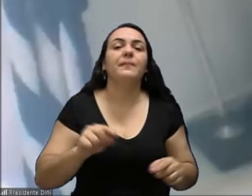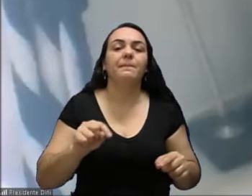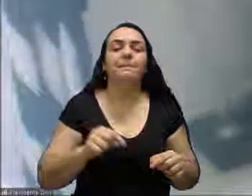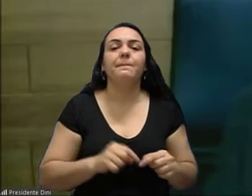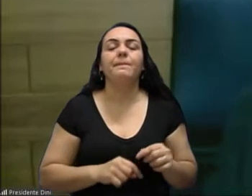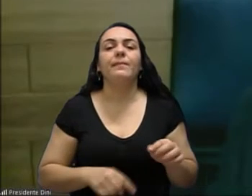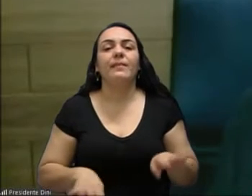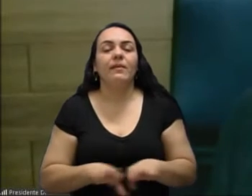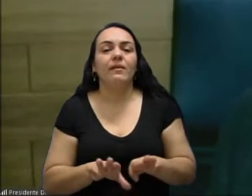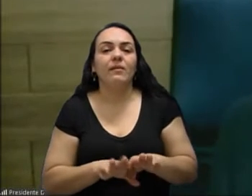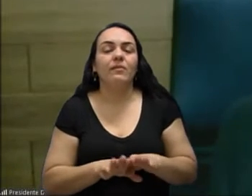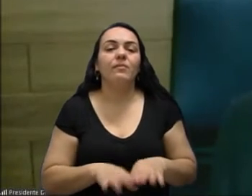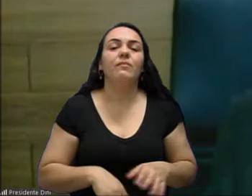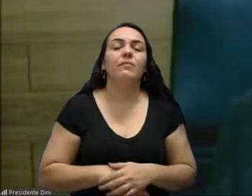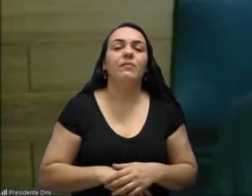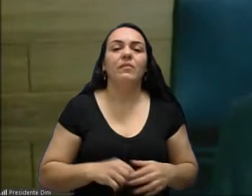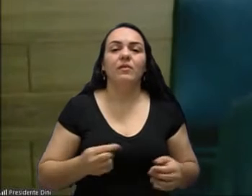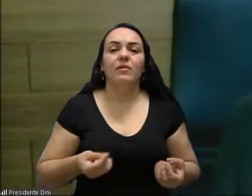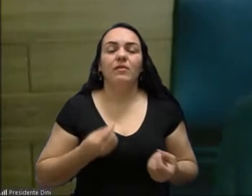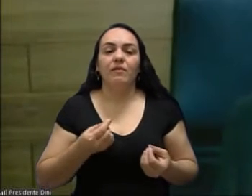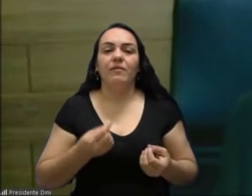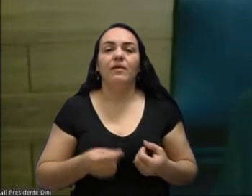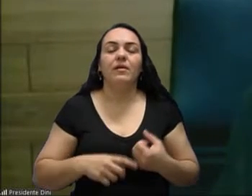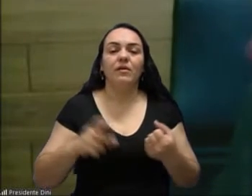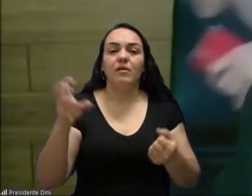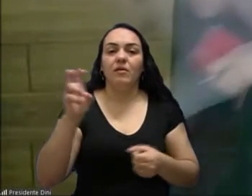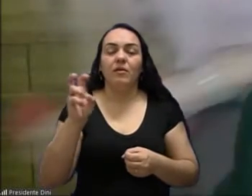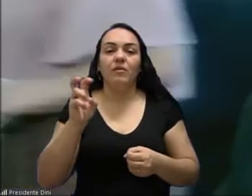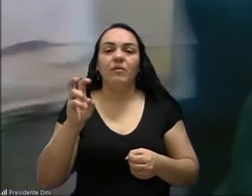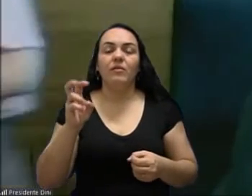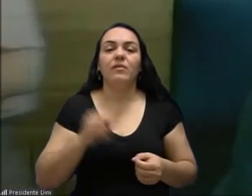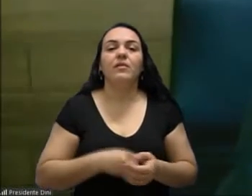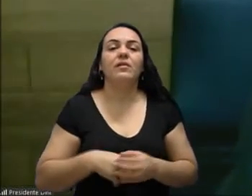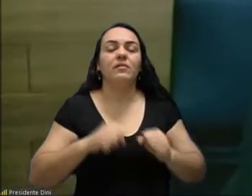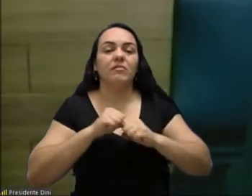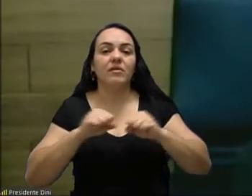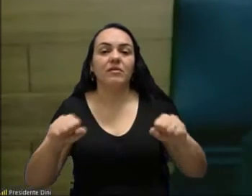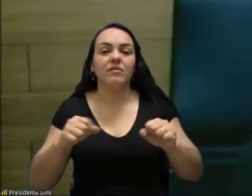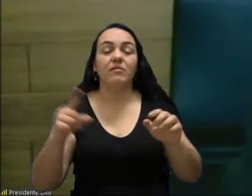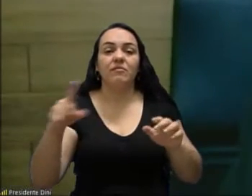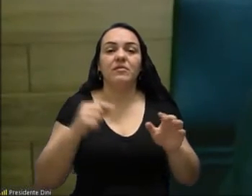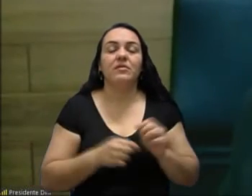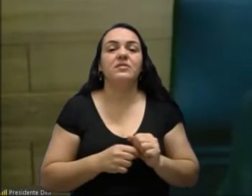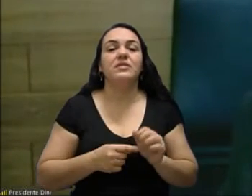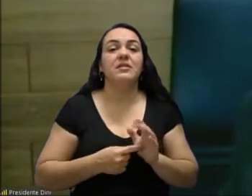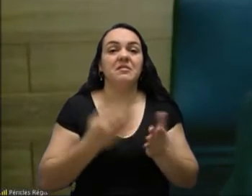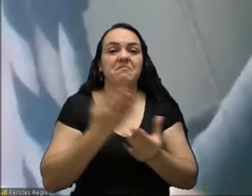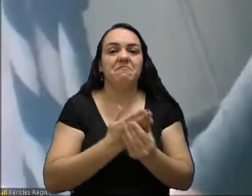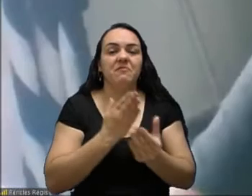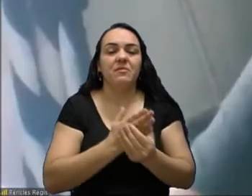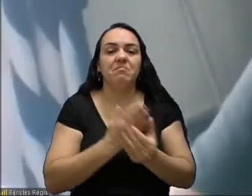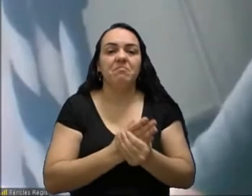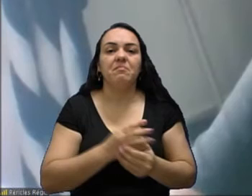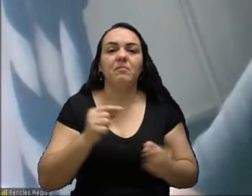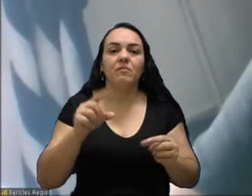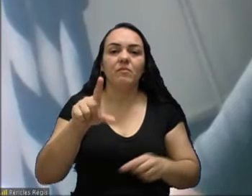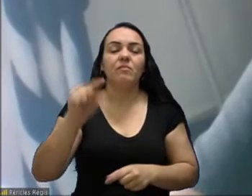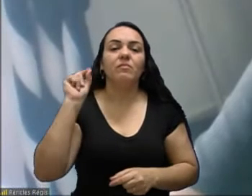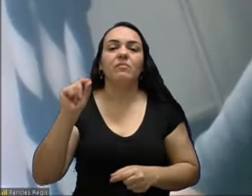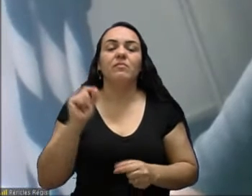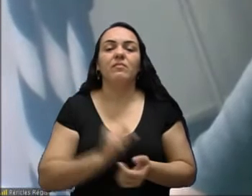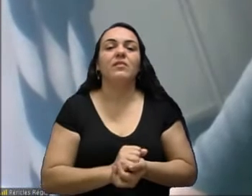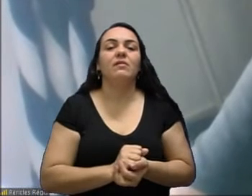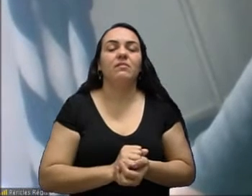conluio aqui pra resgatar o quinto assessor você representou o presidente na indicação do vereador da Samba